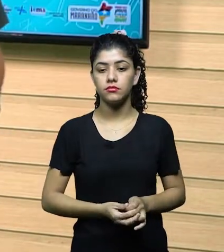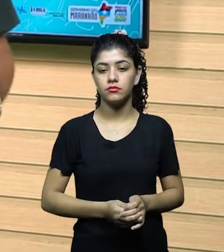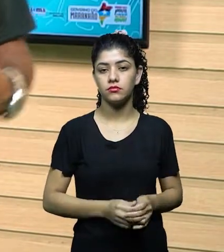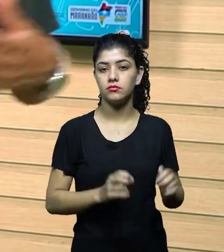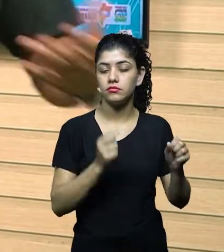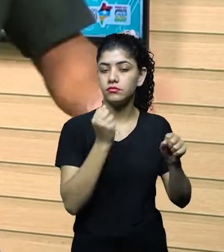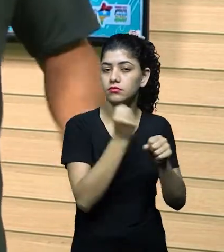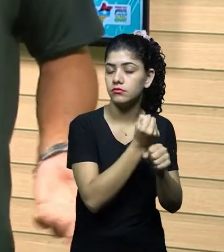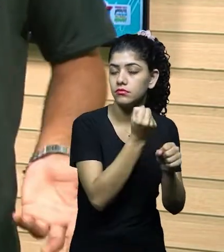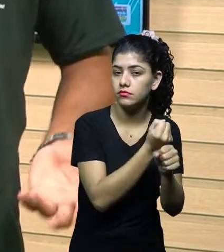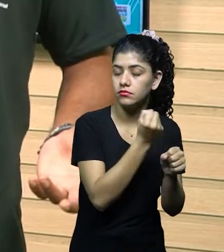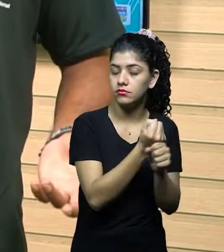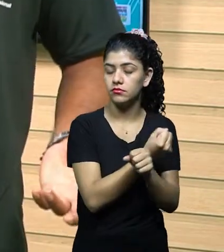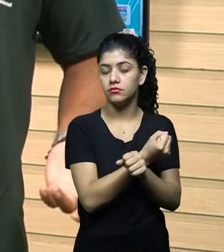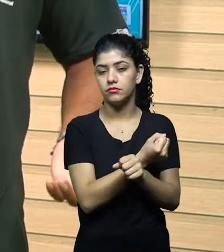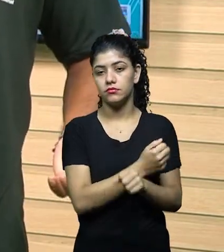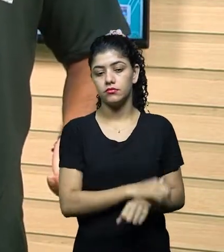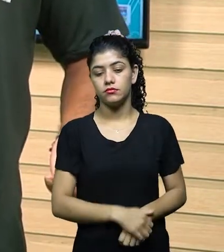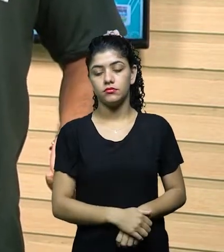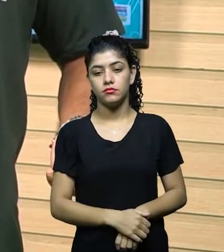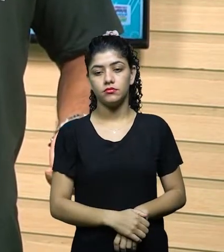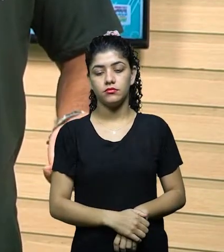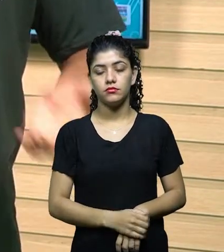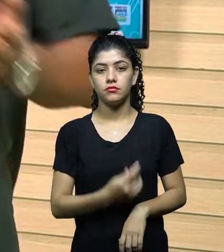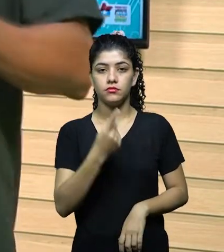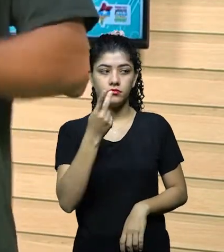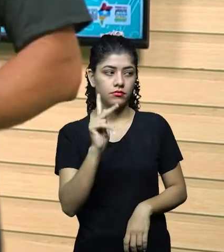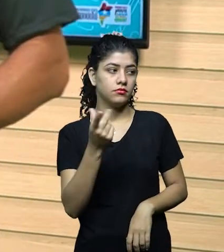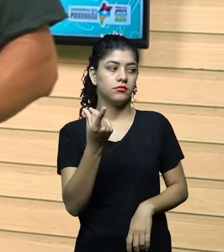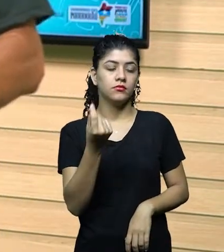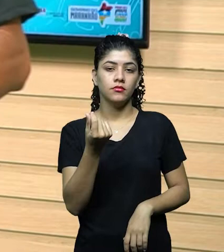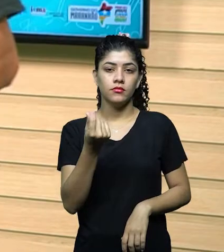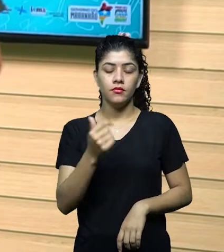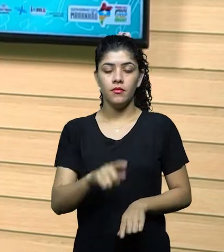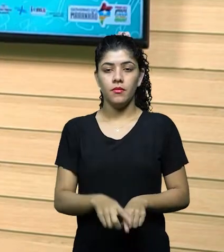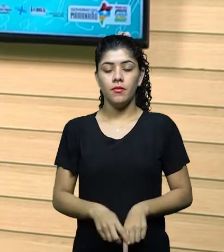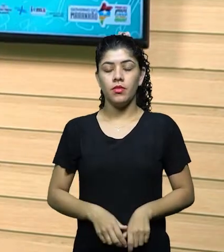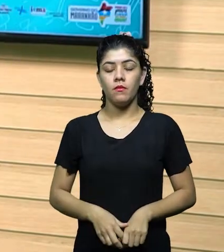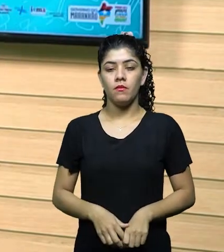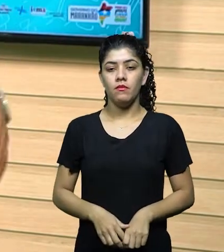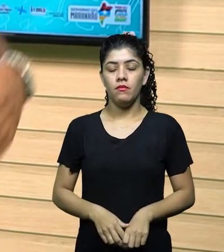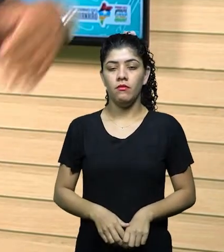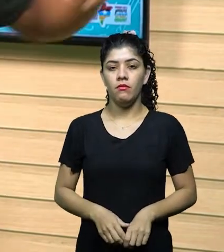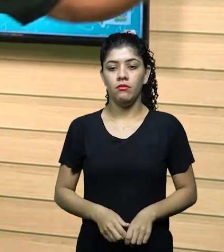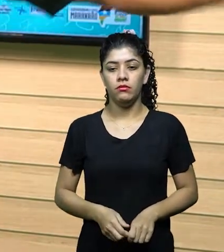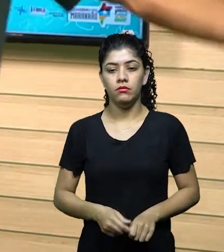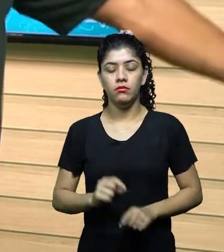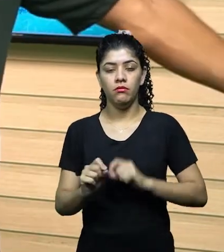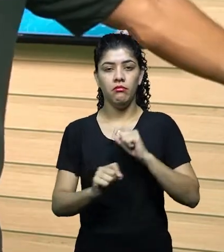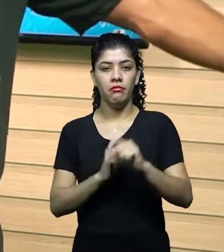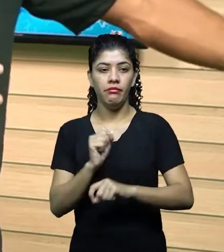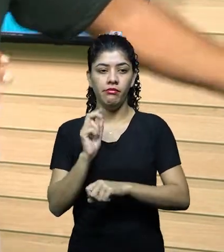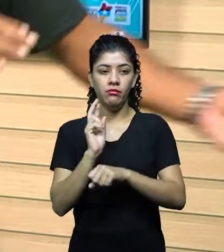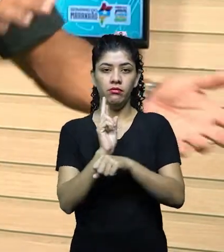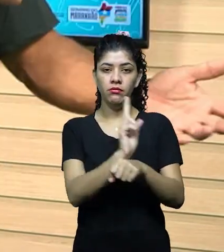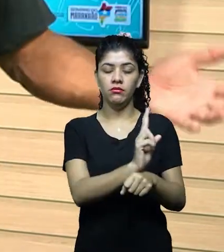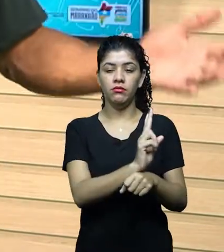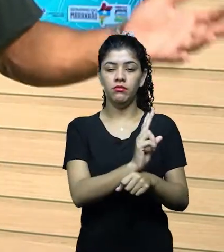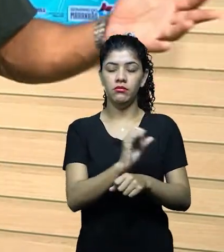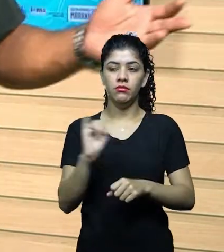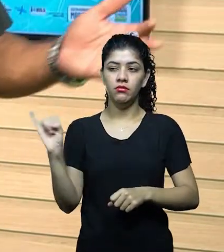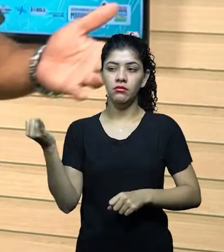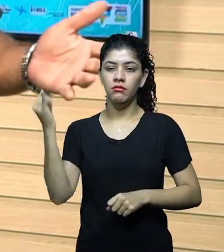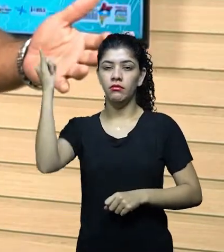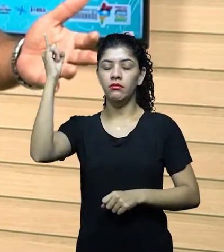financiam construções com o seu dinheiro e eles cobram